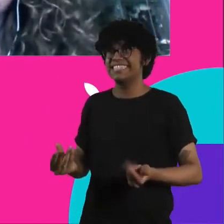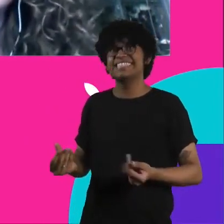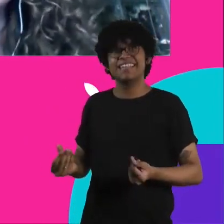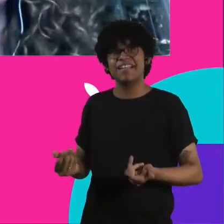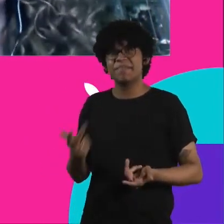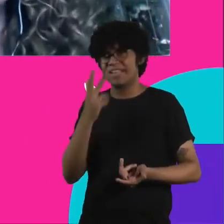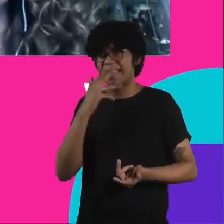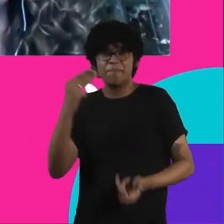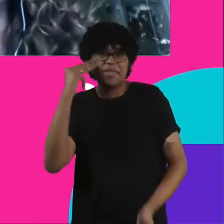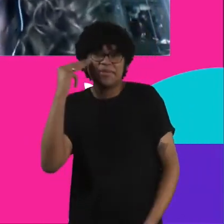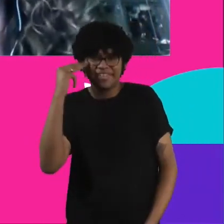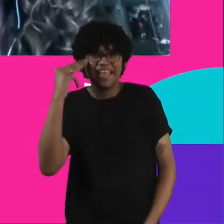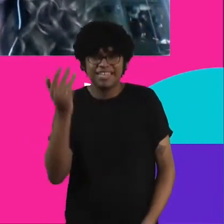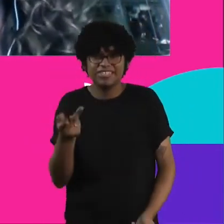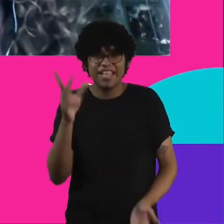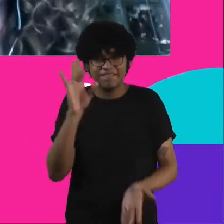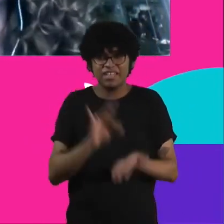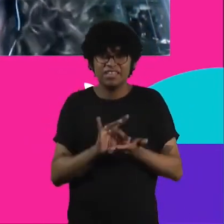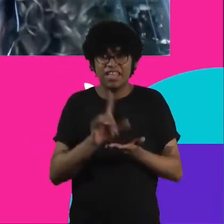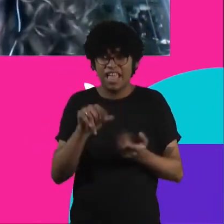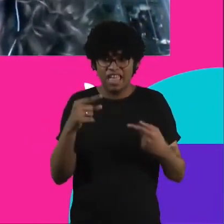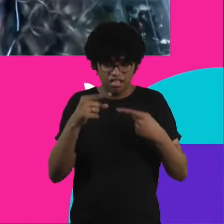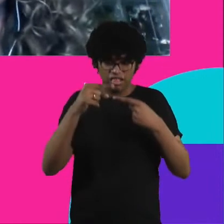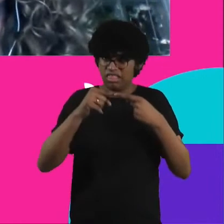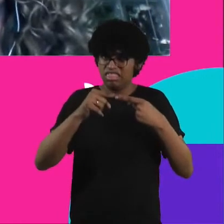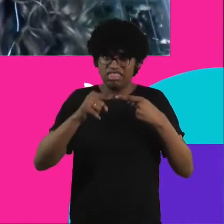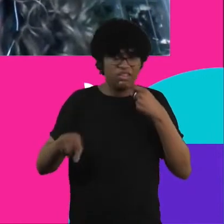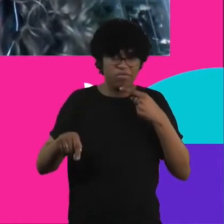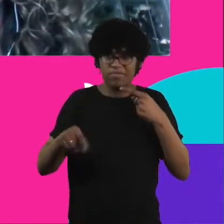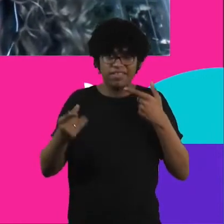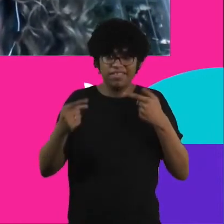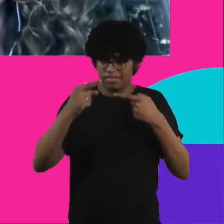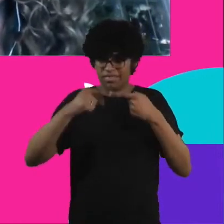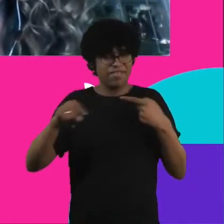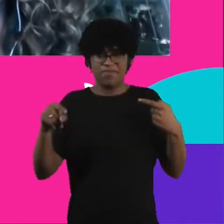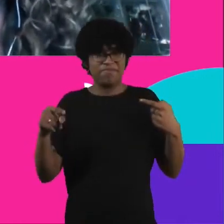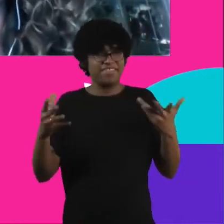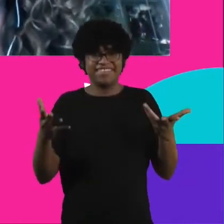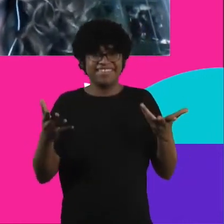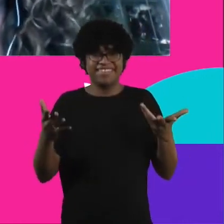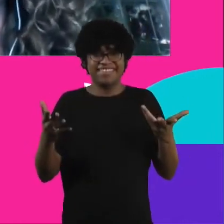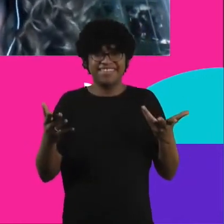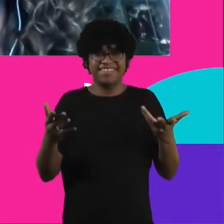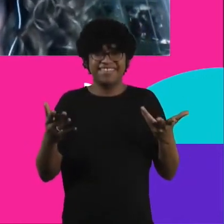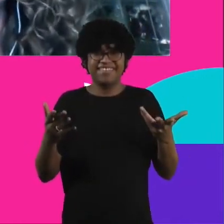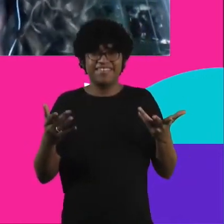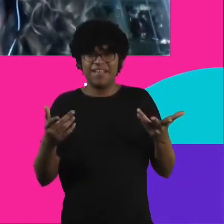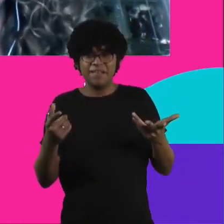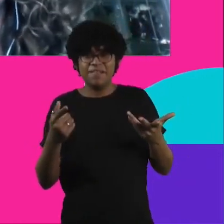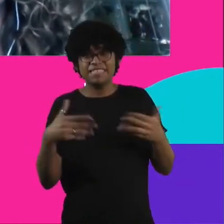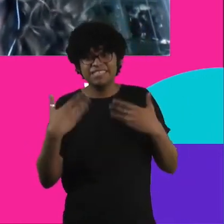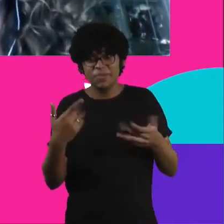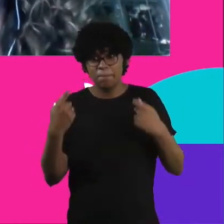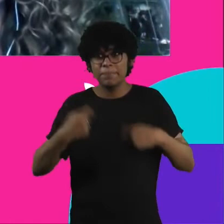assim, a questão da maturidade, né? São comportamentos totalmente desincronizados, assim, que eles mostram ainda o quanto que é preciso a gente